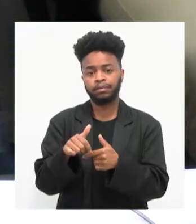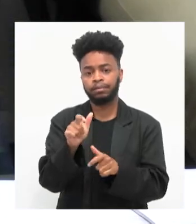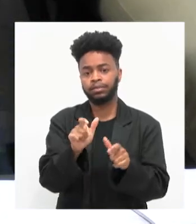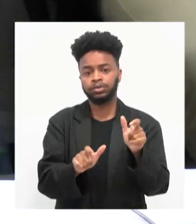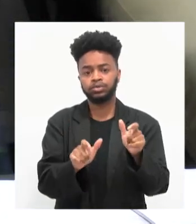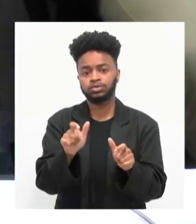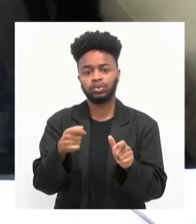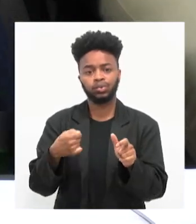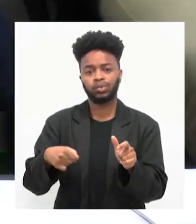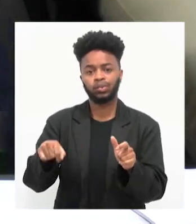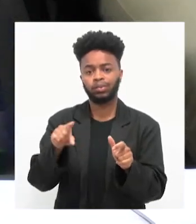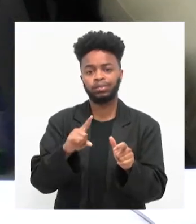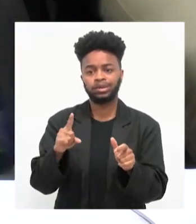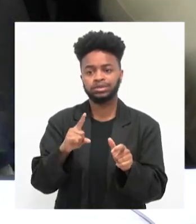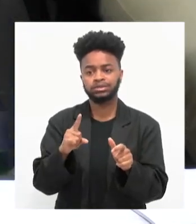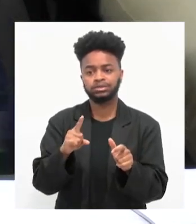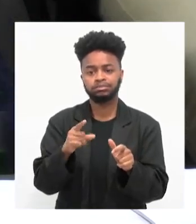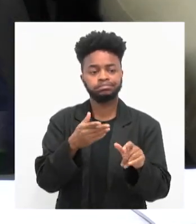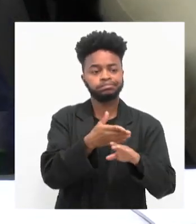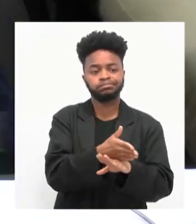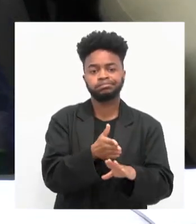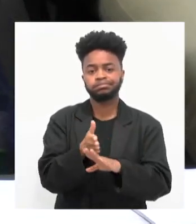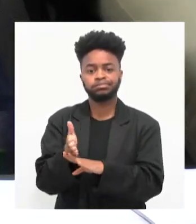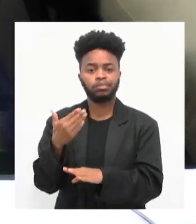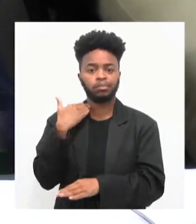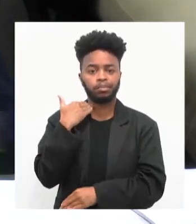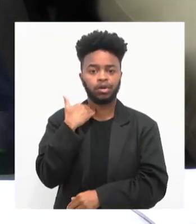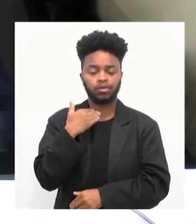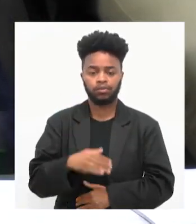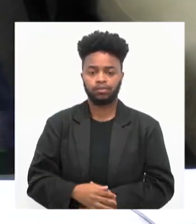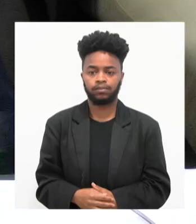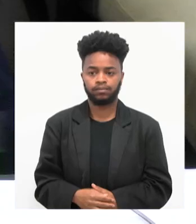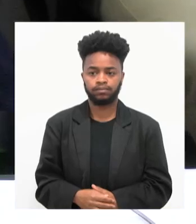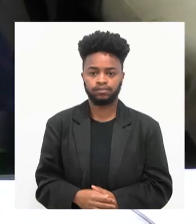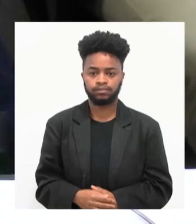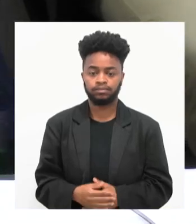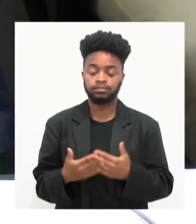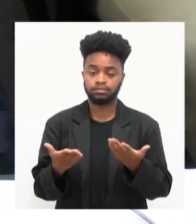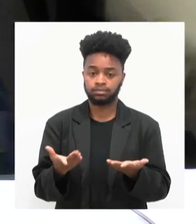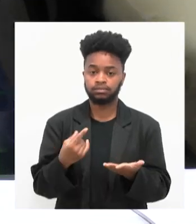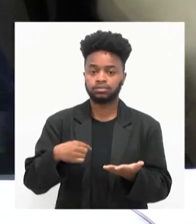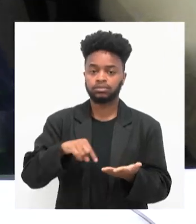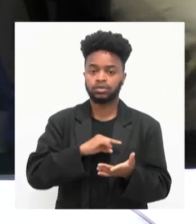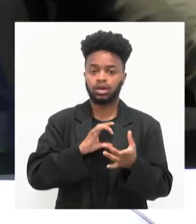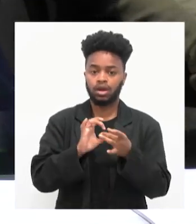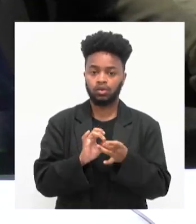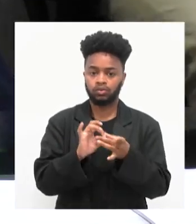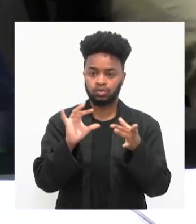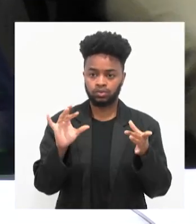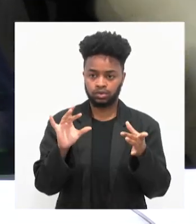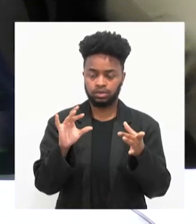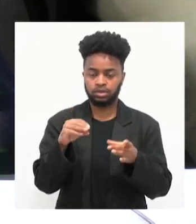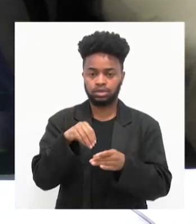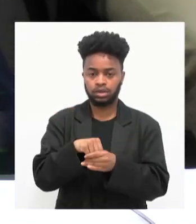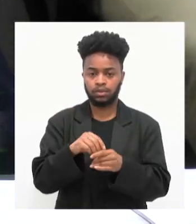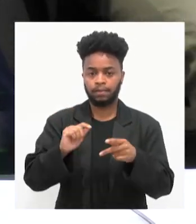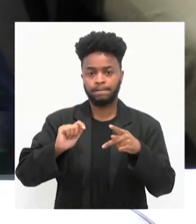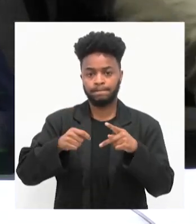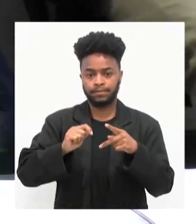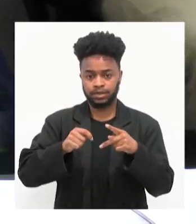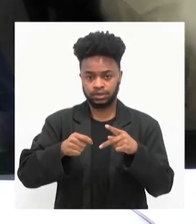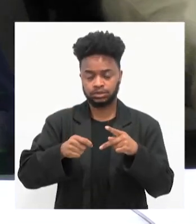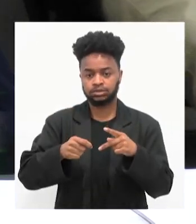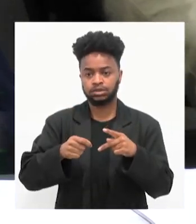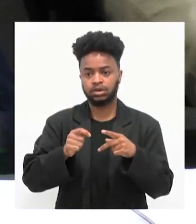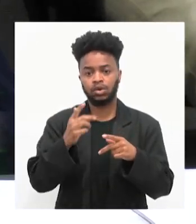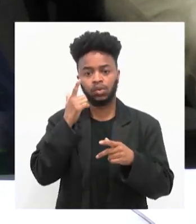se deslocar dali para ir ao banco. Então, nós autorizamos, dentro do próprio Pix, do consórcio,